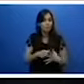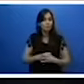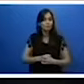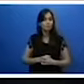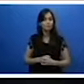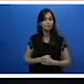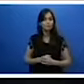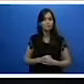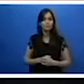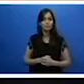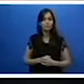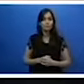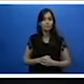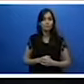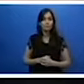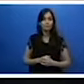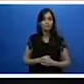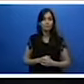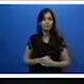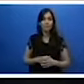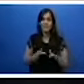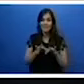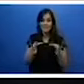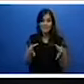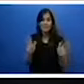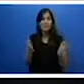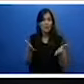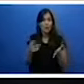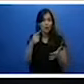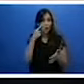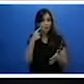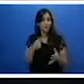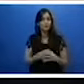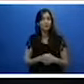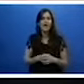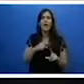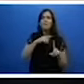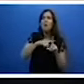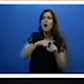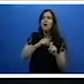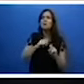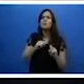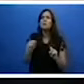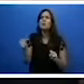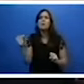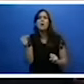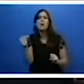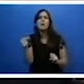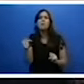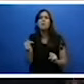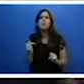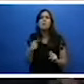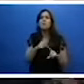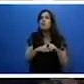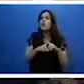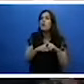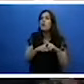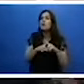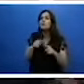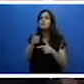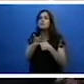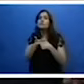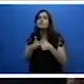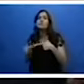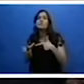livro? Então, não ficou simples de descobrir essa operação, né? Será que é de mais ou de menos? Será que é